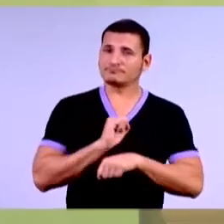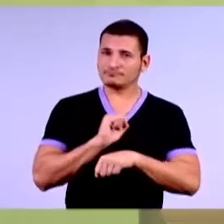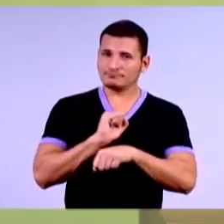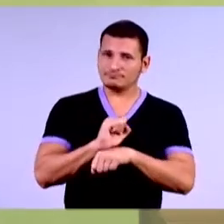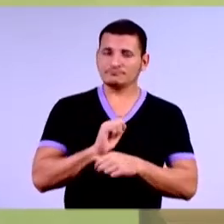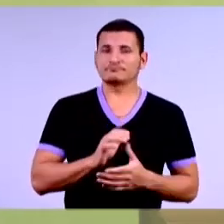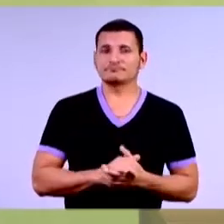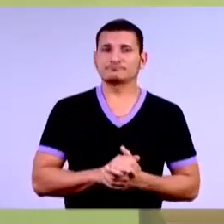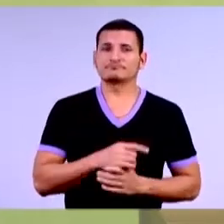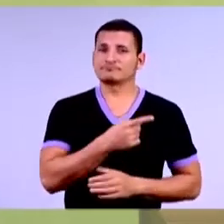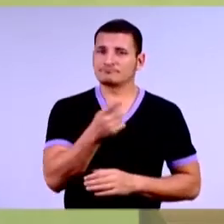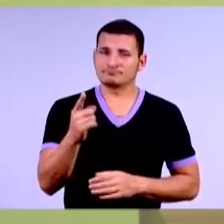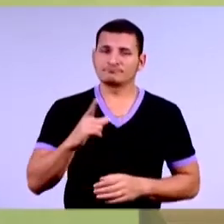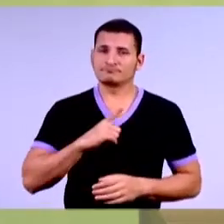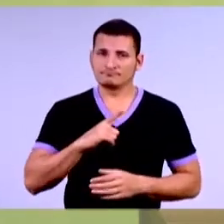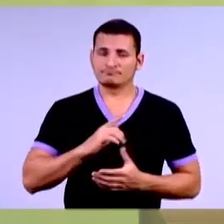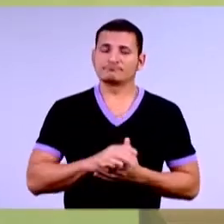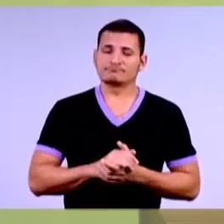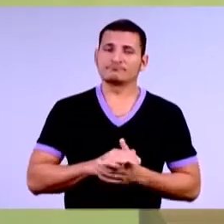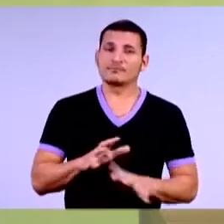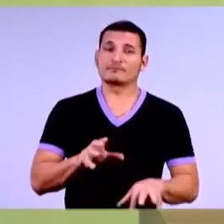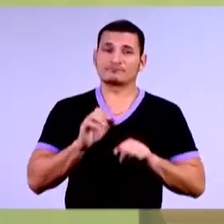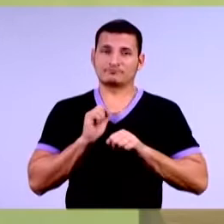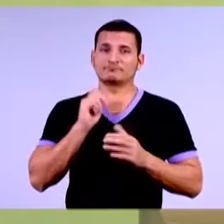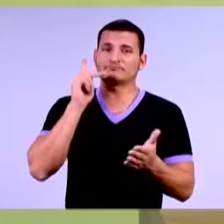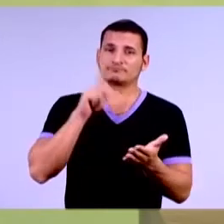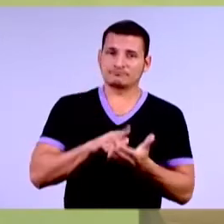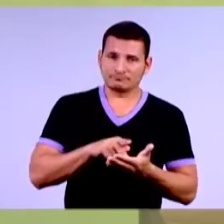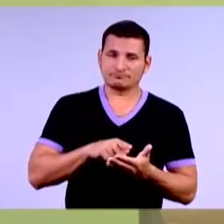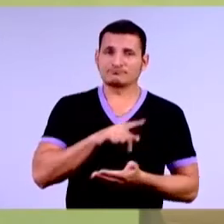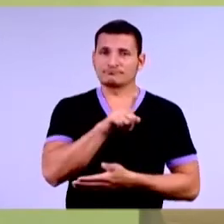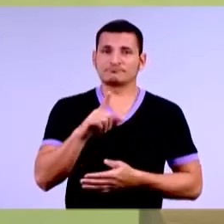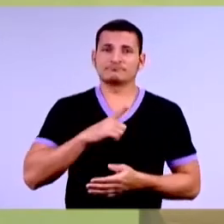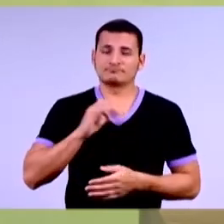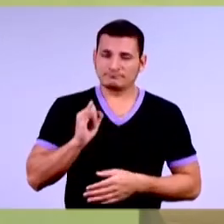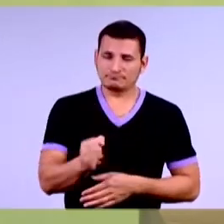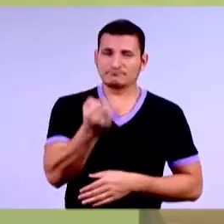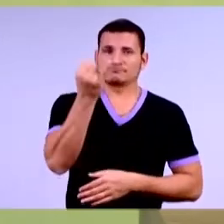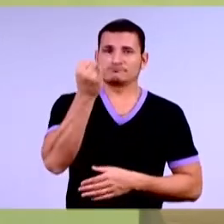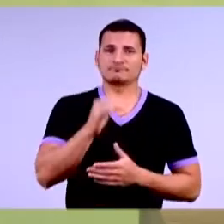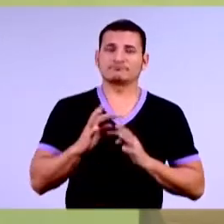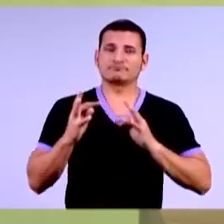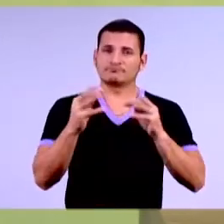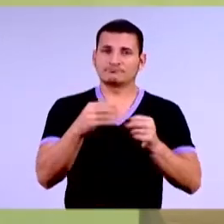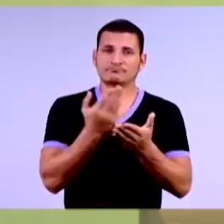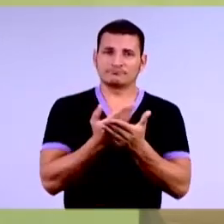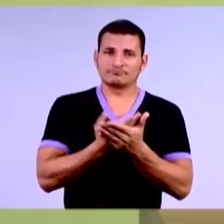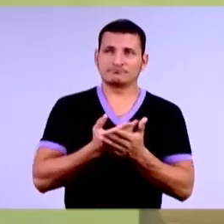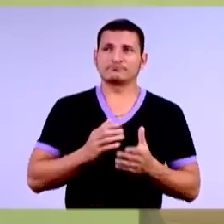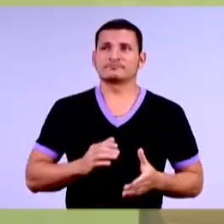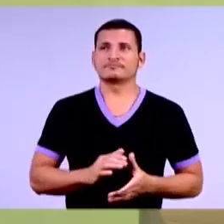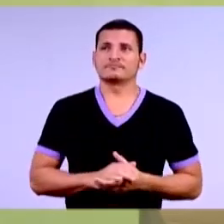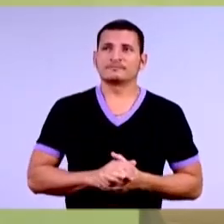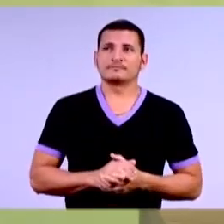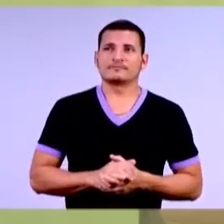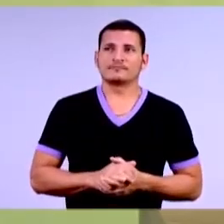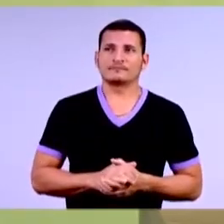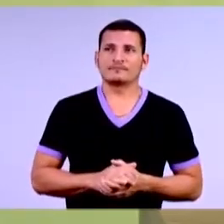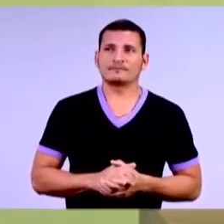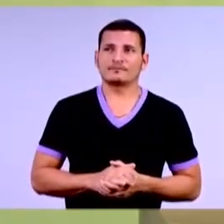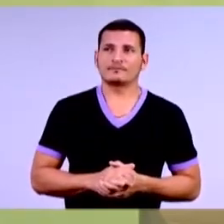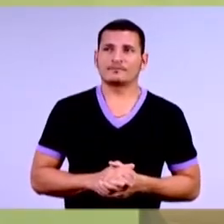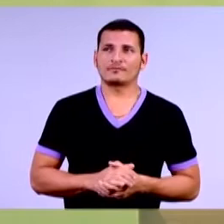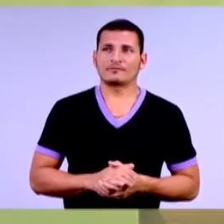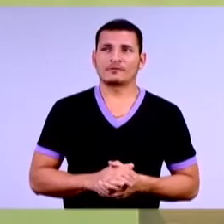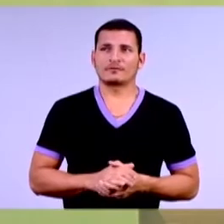recíproca tenha sido verdadeira também por vocês e vocês tenham aproveitado bastante todas as aulas bom a elisângela